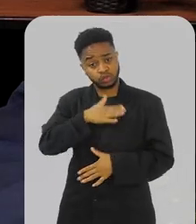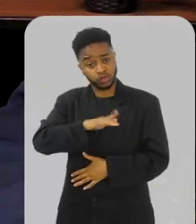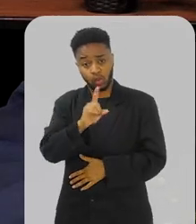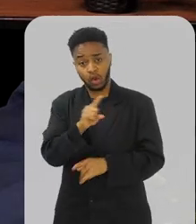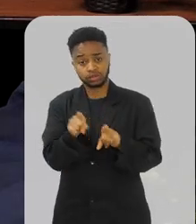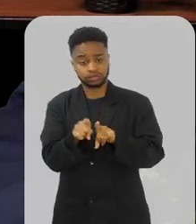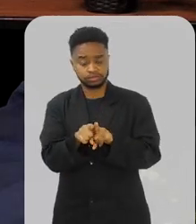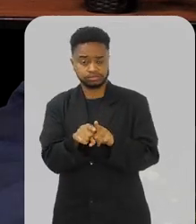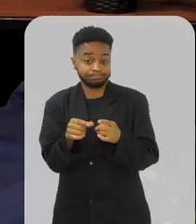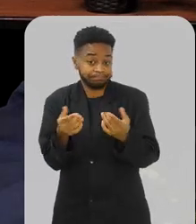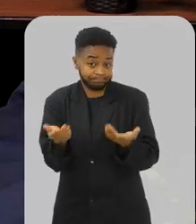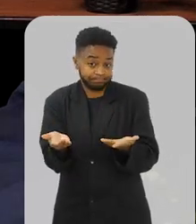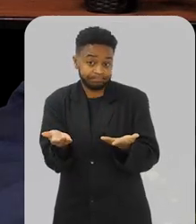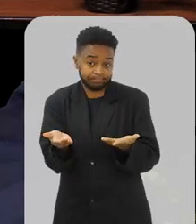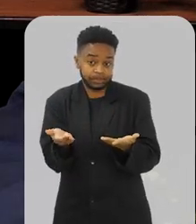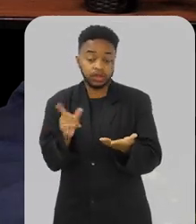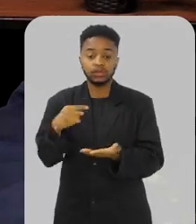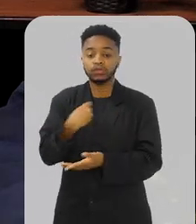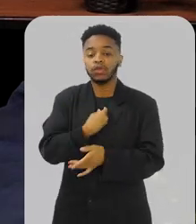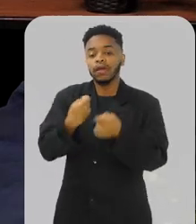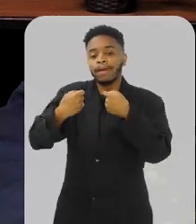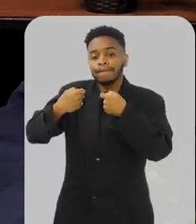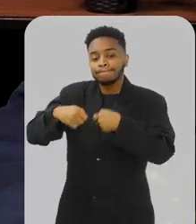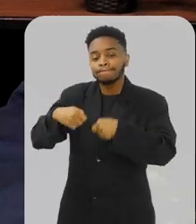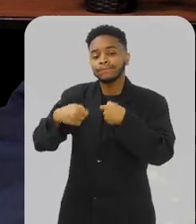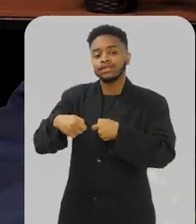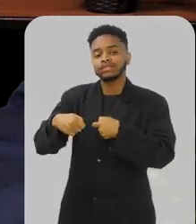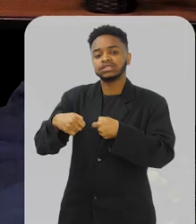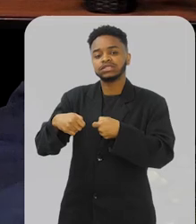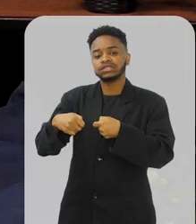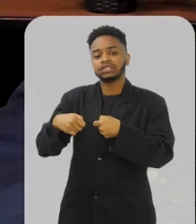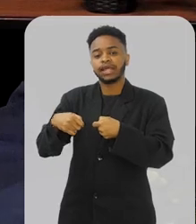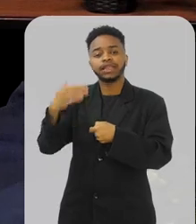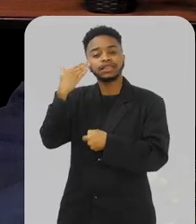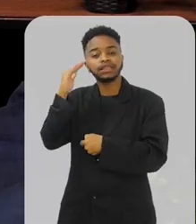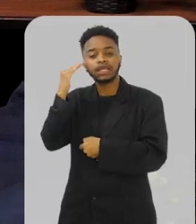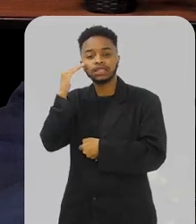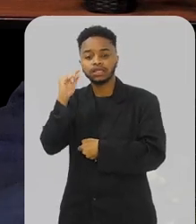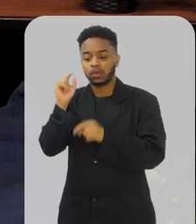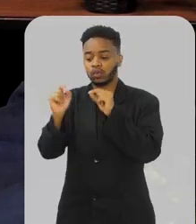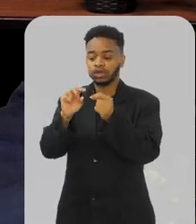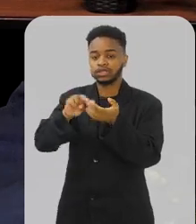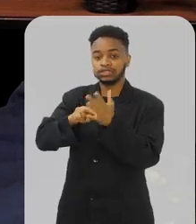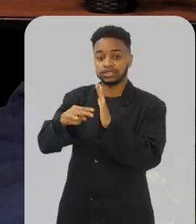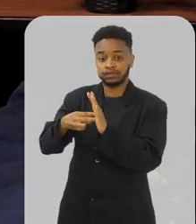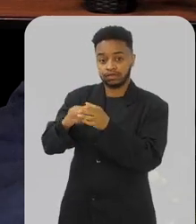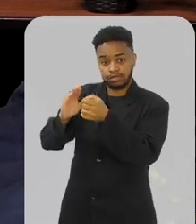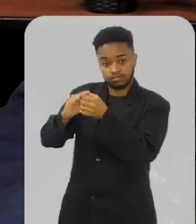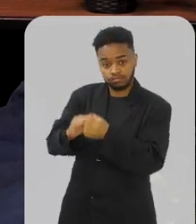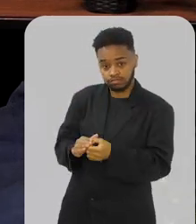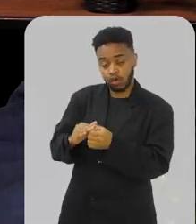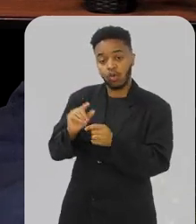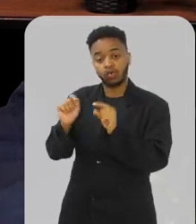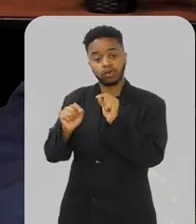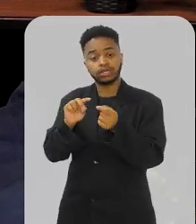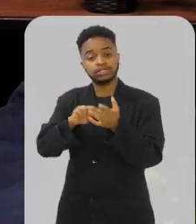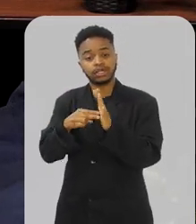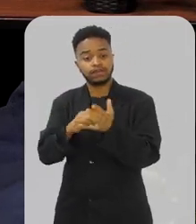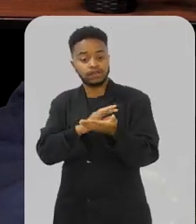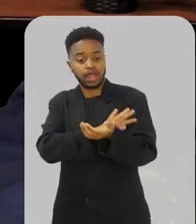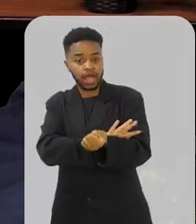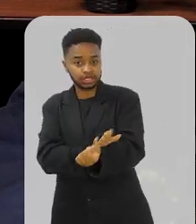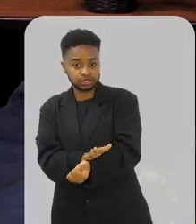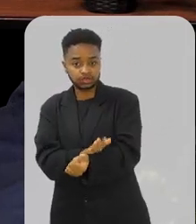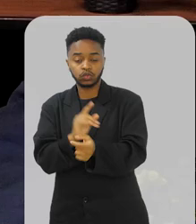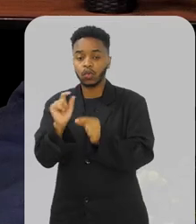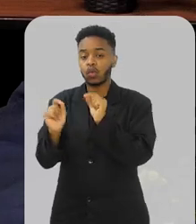gostar. Então, a gente tem que começar a desfiar o que é intolerância, o que é